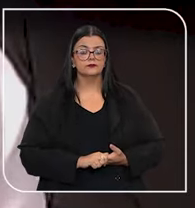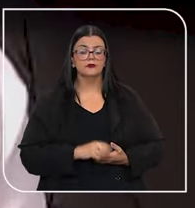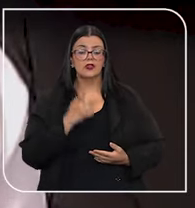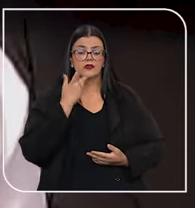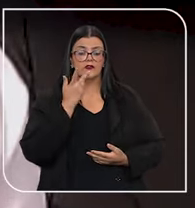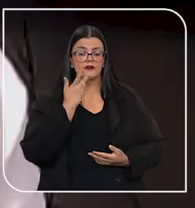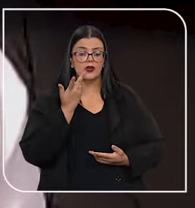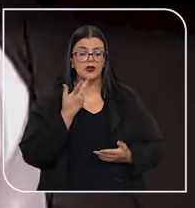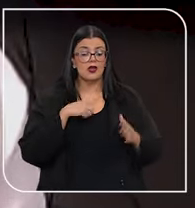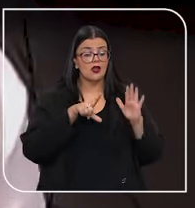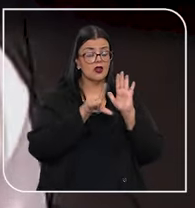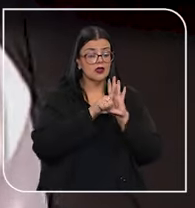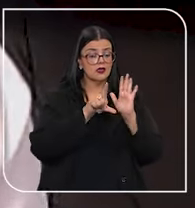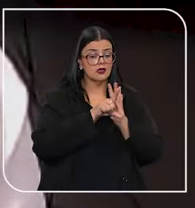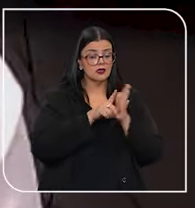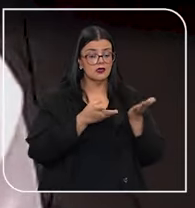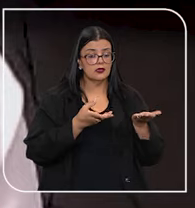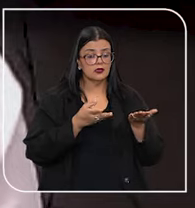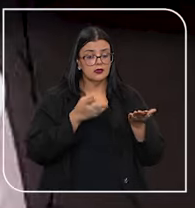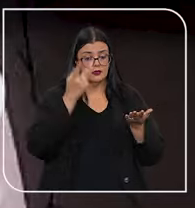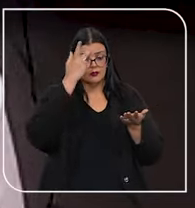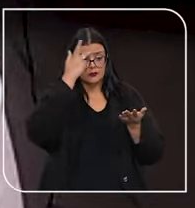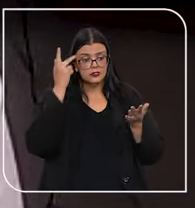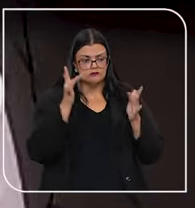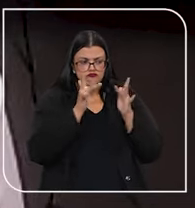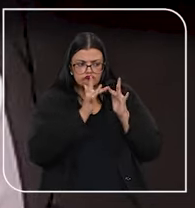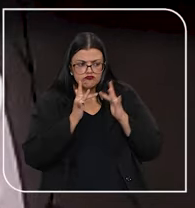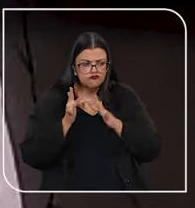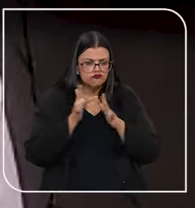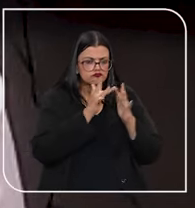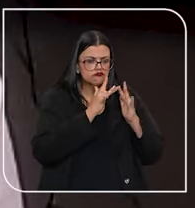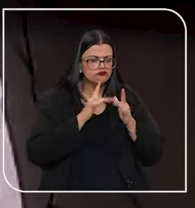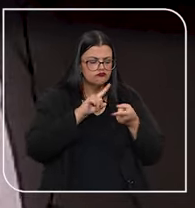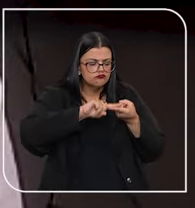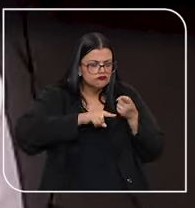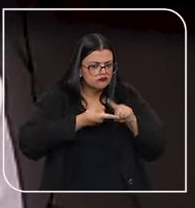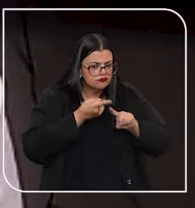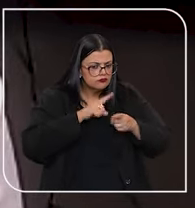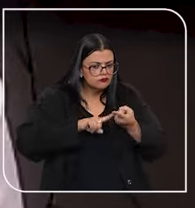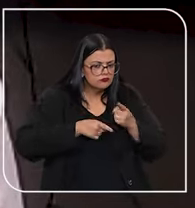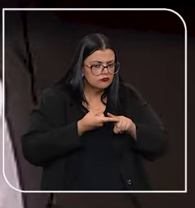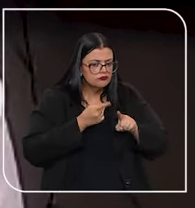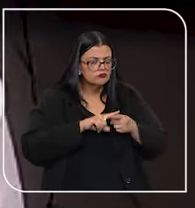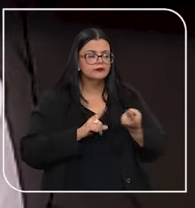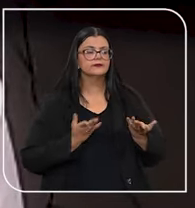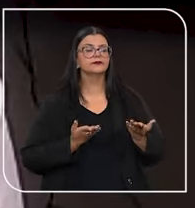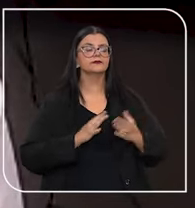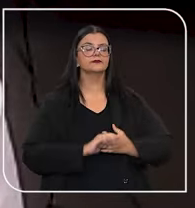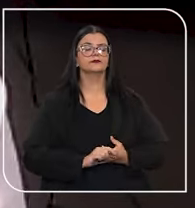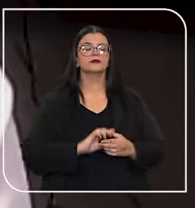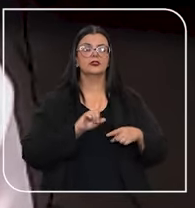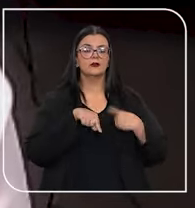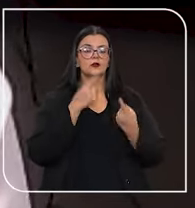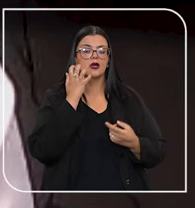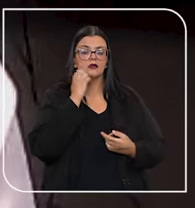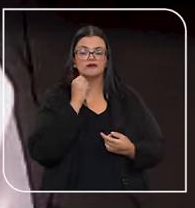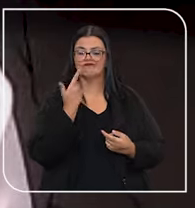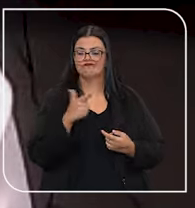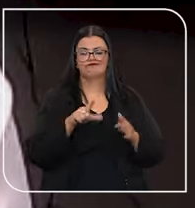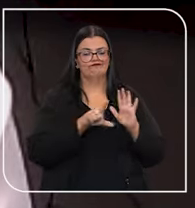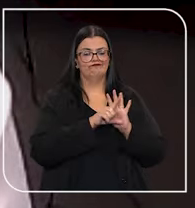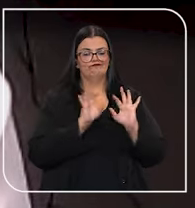e a margem da Lei essas pessoas se unem e acaba acarretando